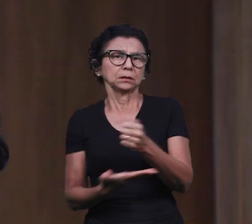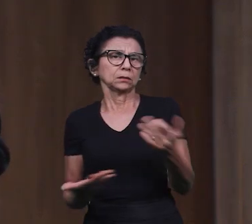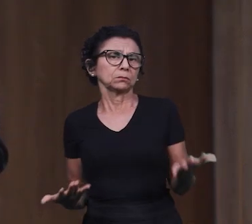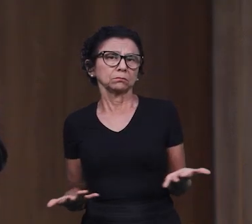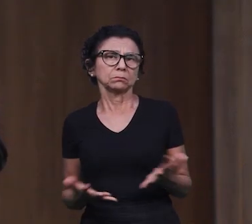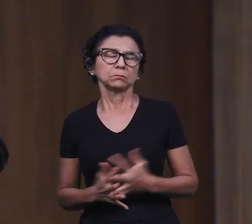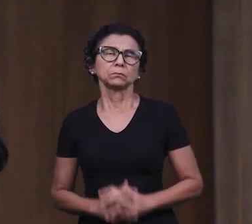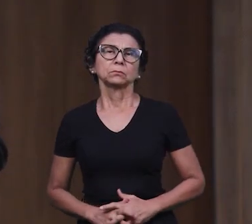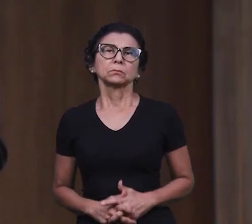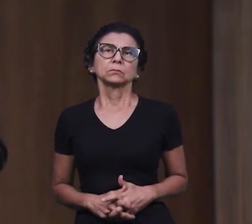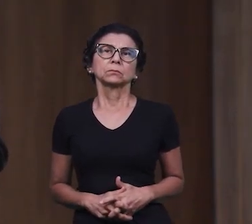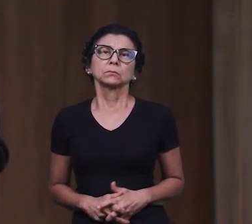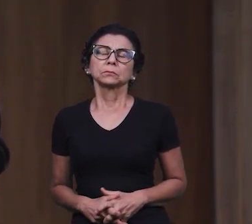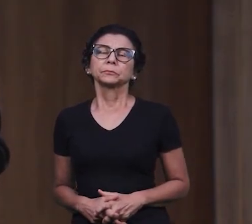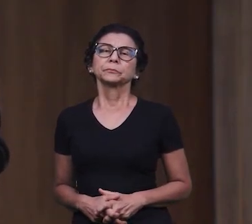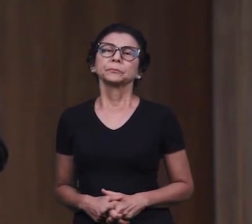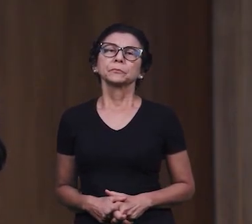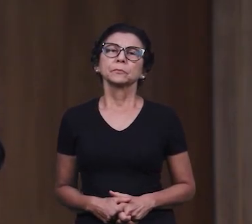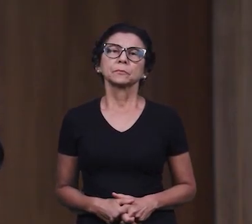Somente o básico.